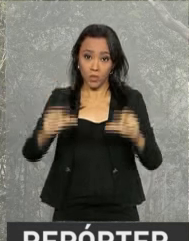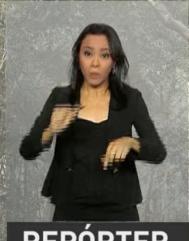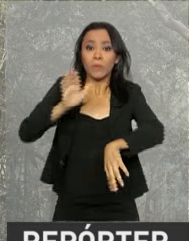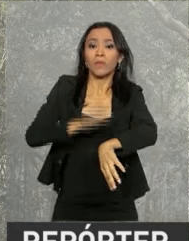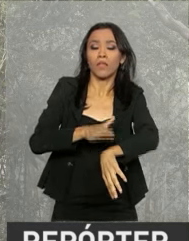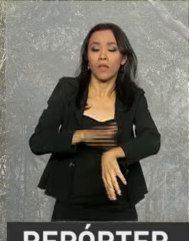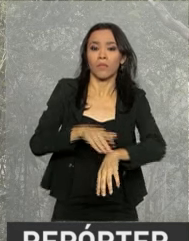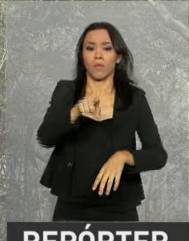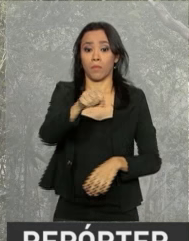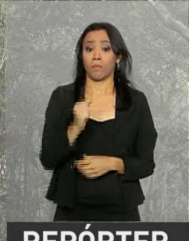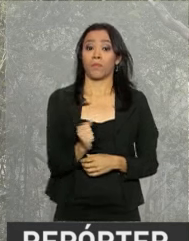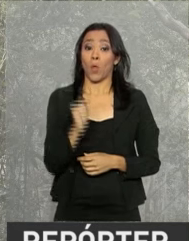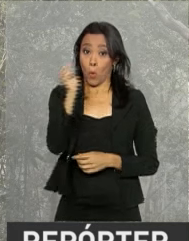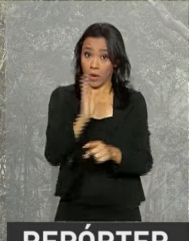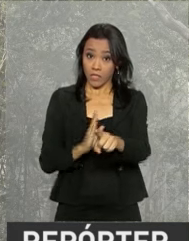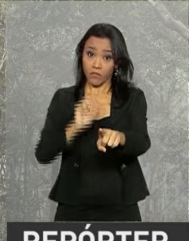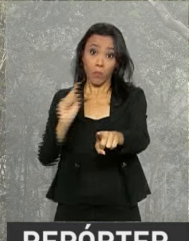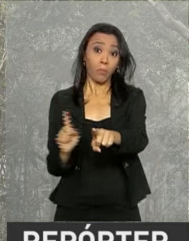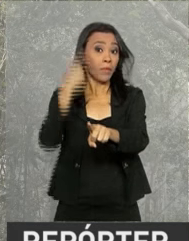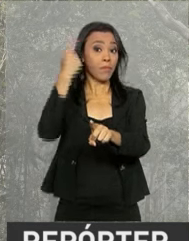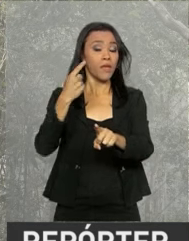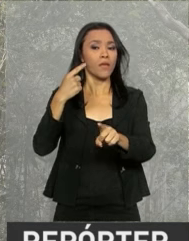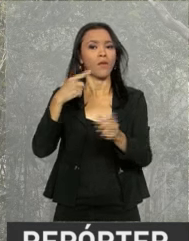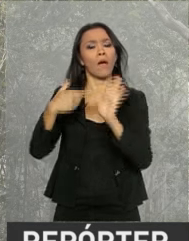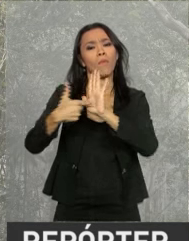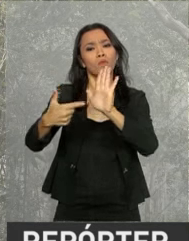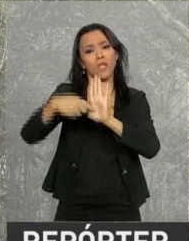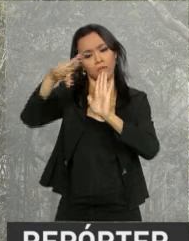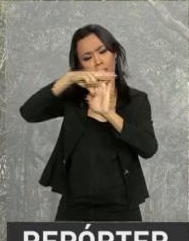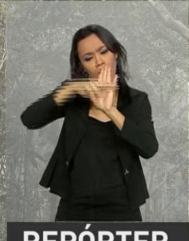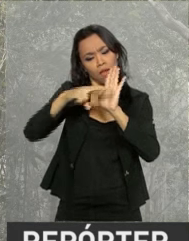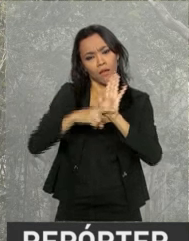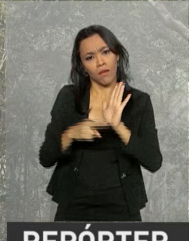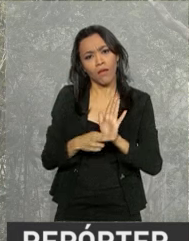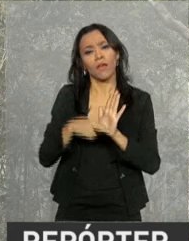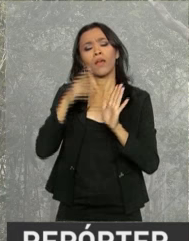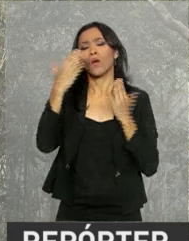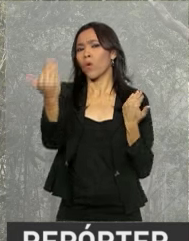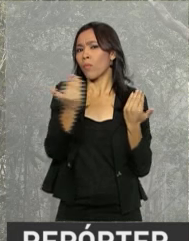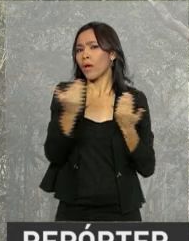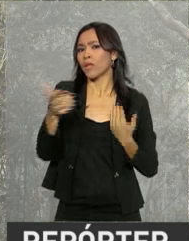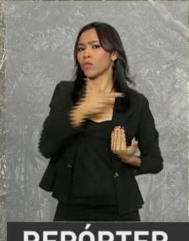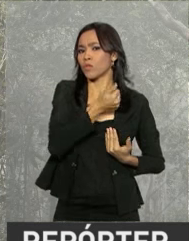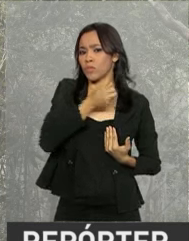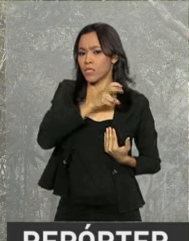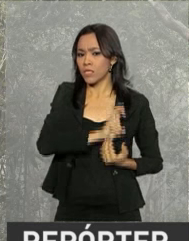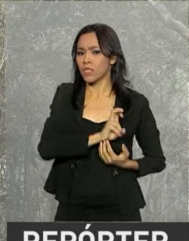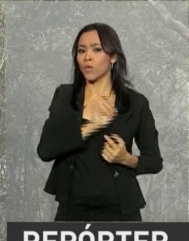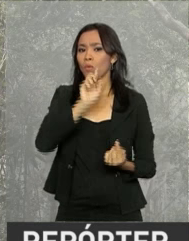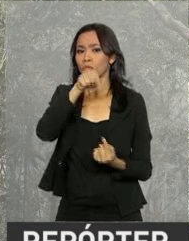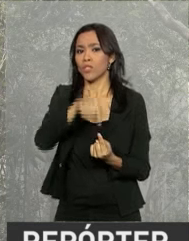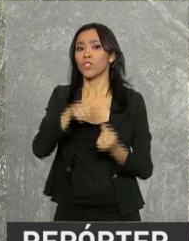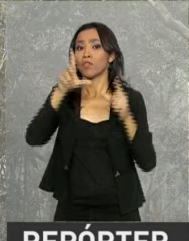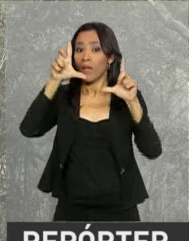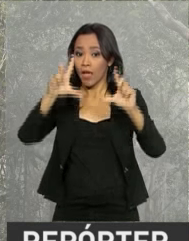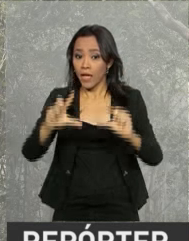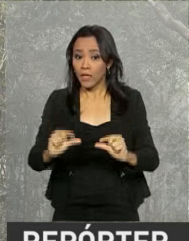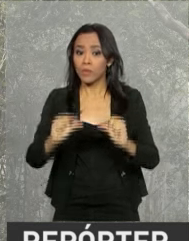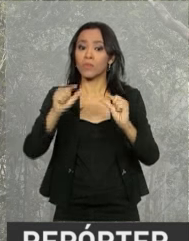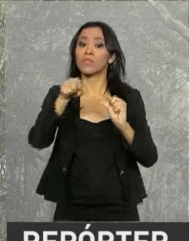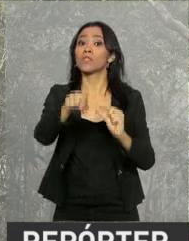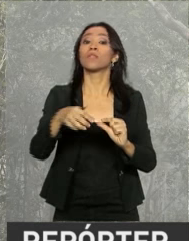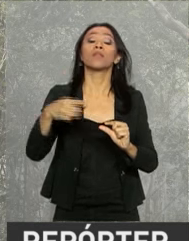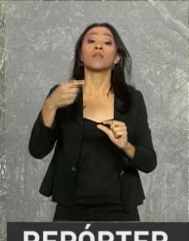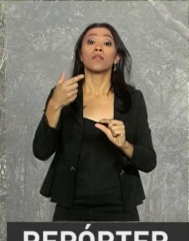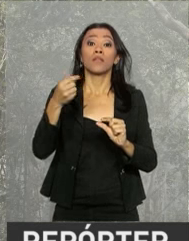dos primeiros países a apresentar metas. Considerando os níveis de 2005, o objetivo é reduzir as emissões de